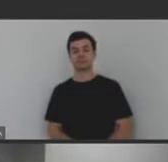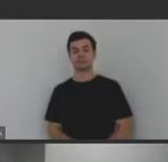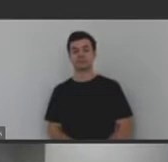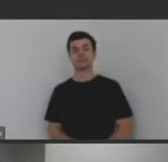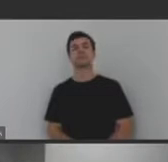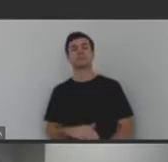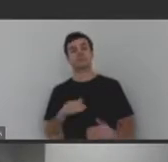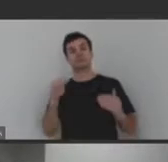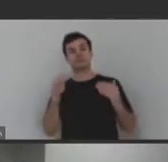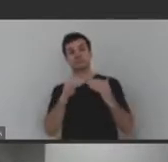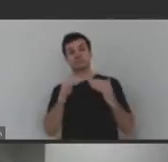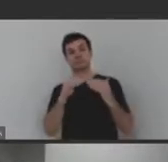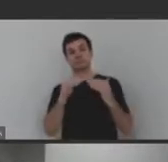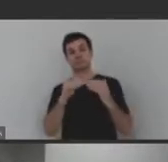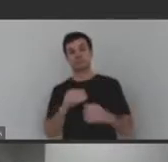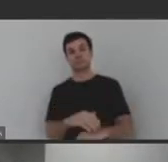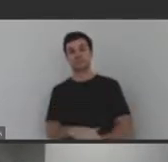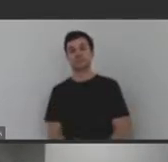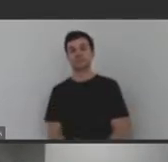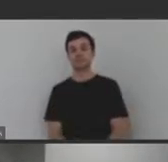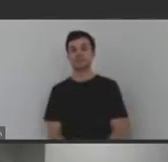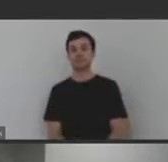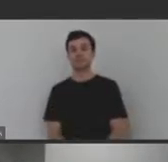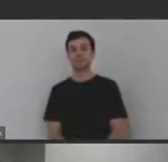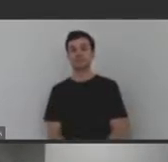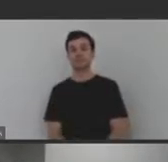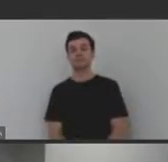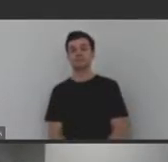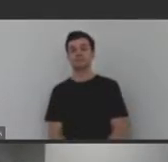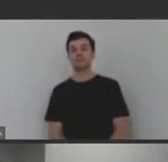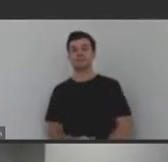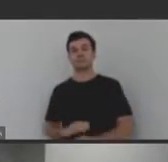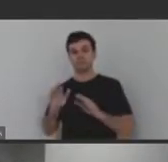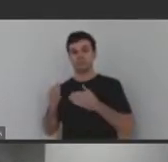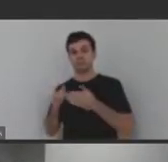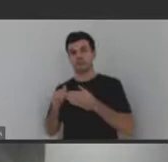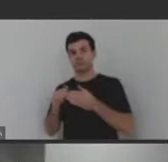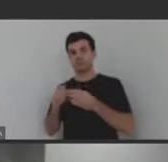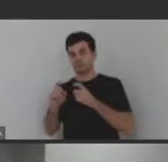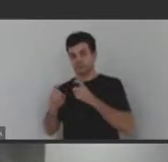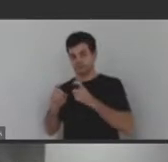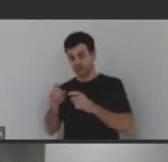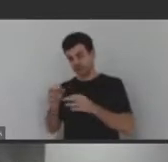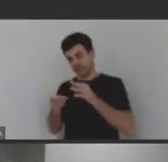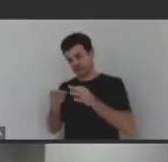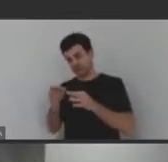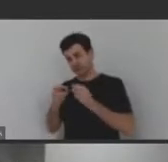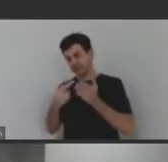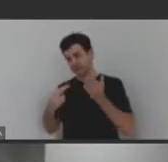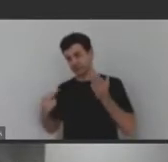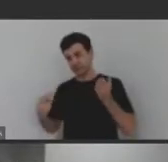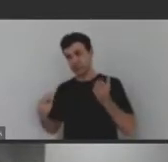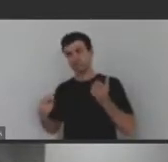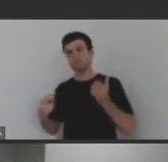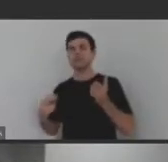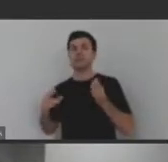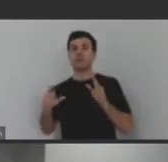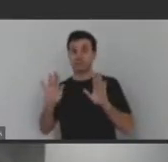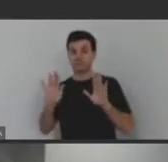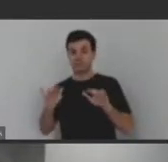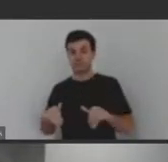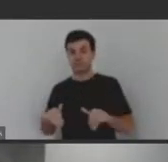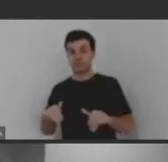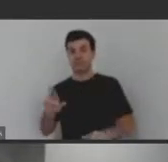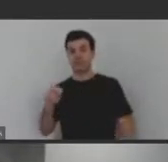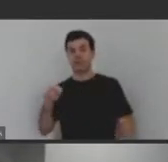Favorável, presidente. Favorável, Comissão de Justiça e Redação. Redação final, vereador Ronaldo